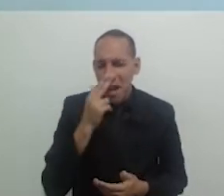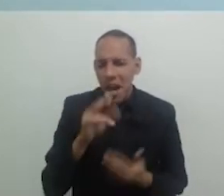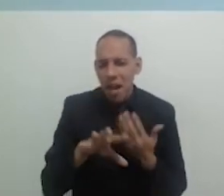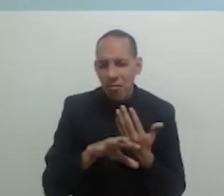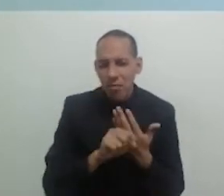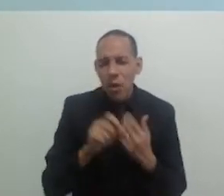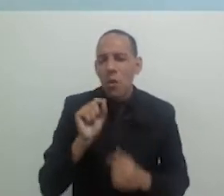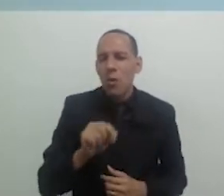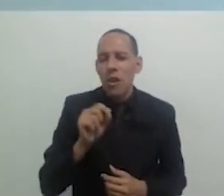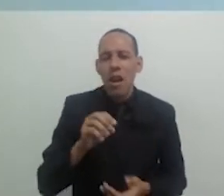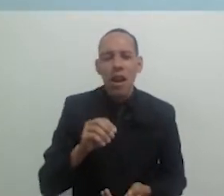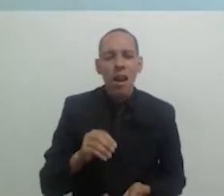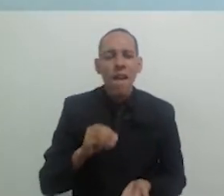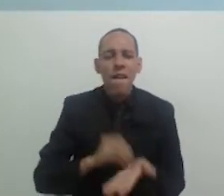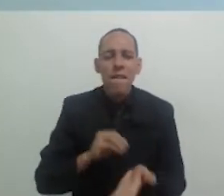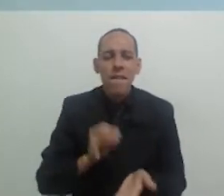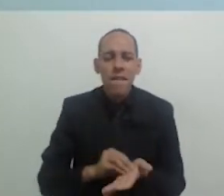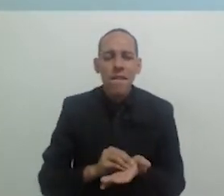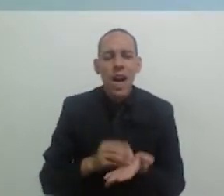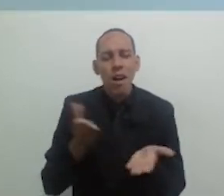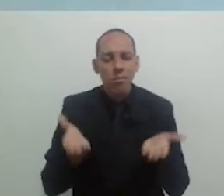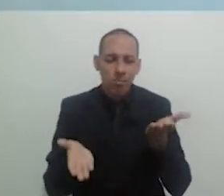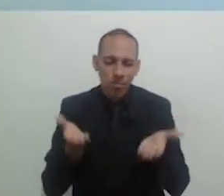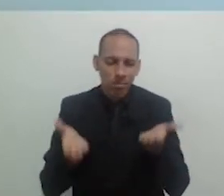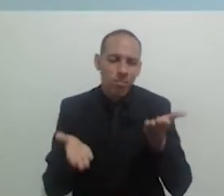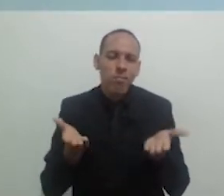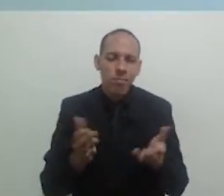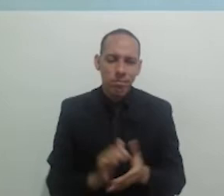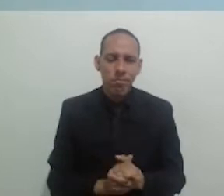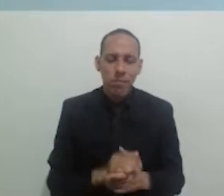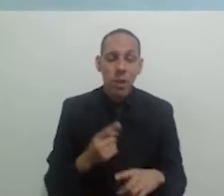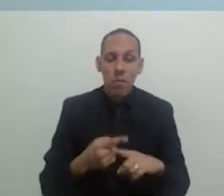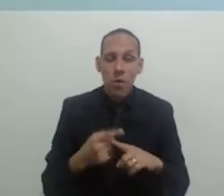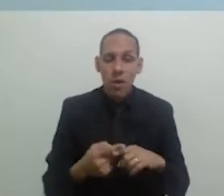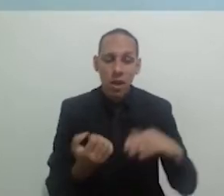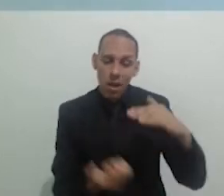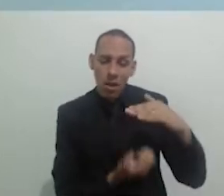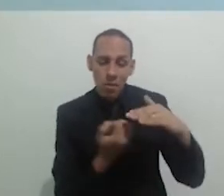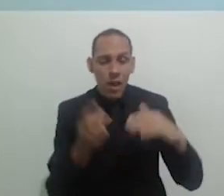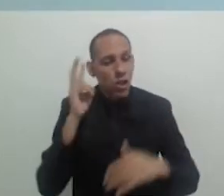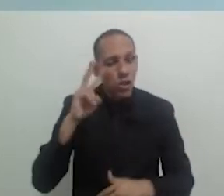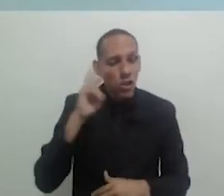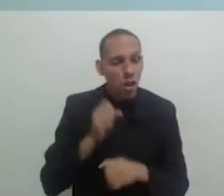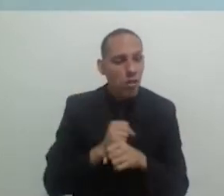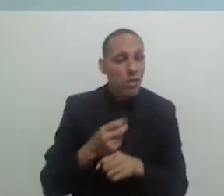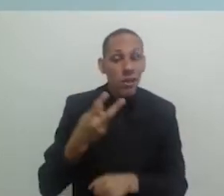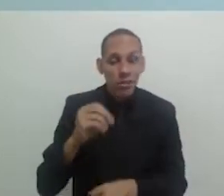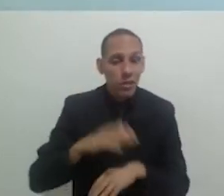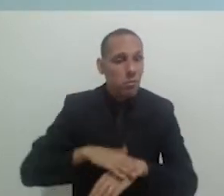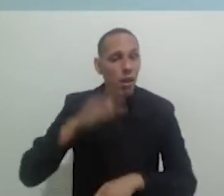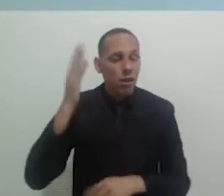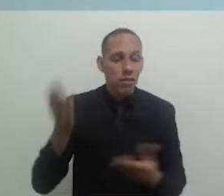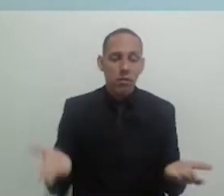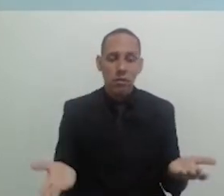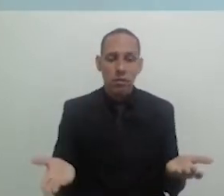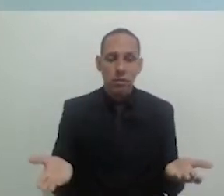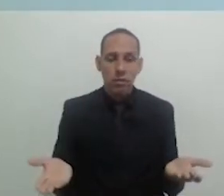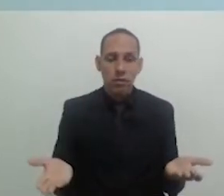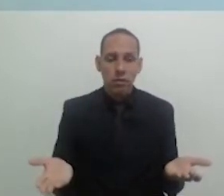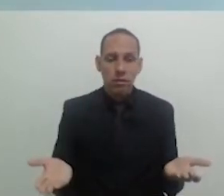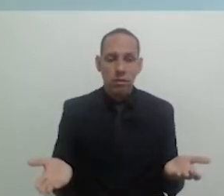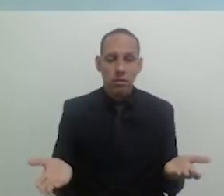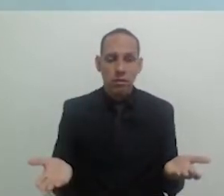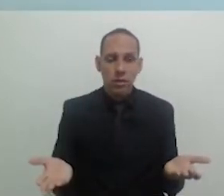e proporcionalidade. A empresa tem um histórico de mais de 20 anos no mercado e traz isso no seu